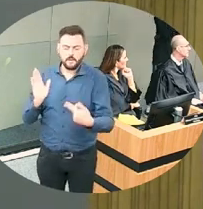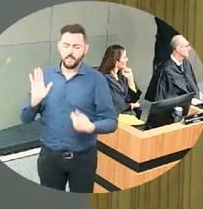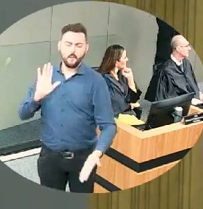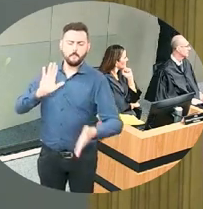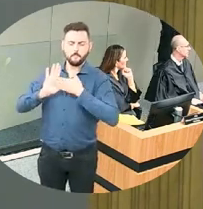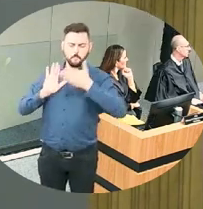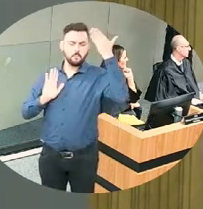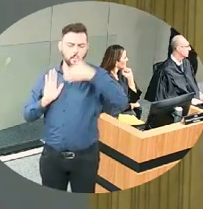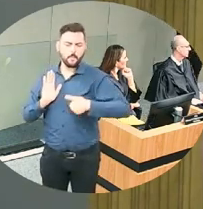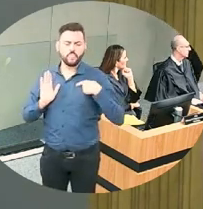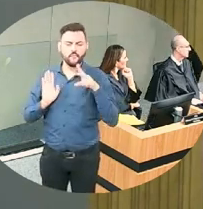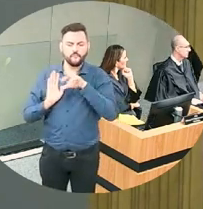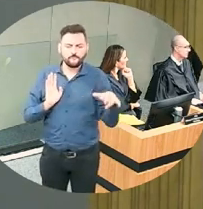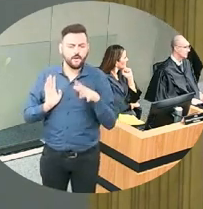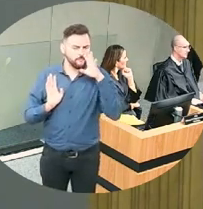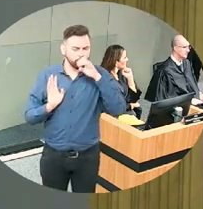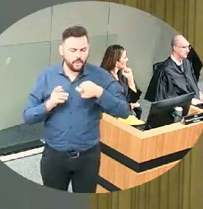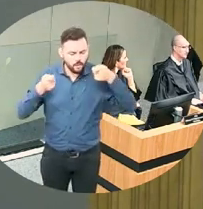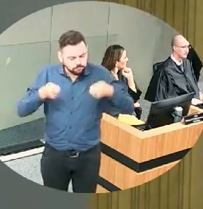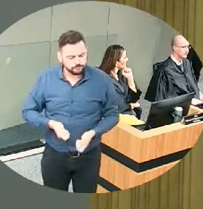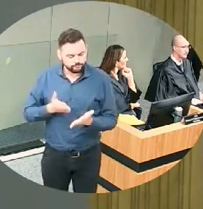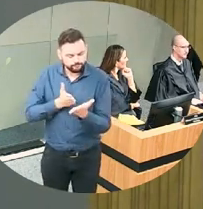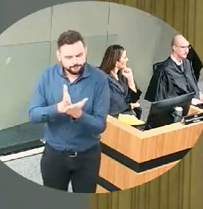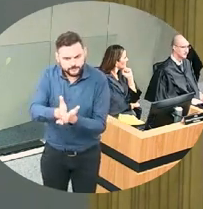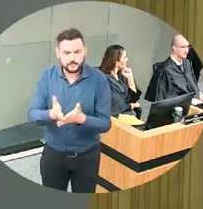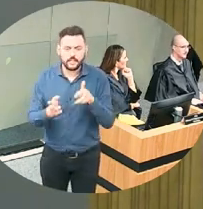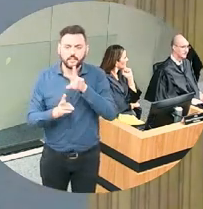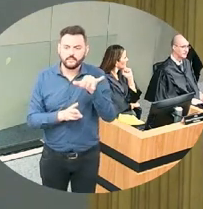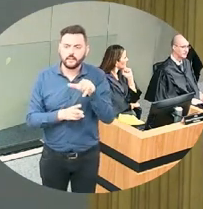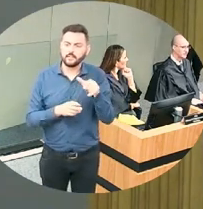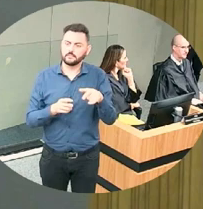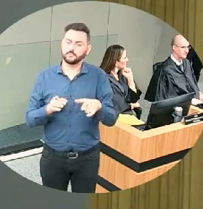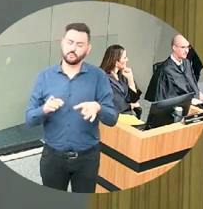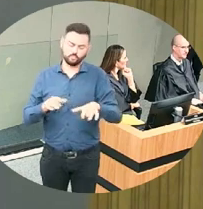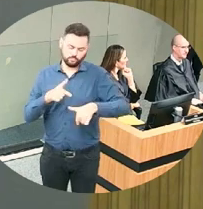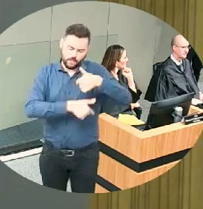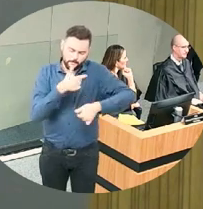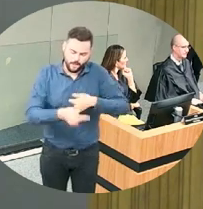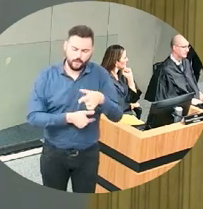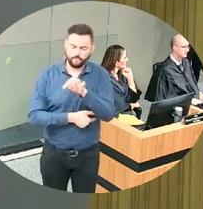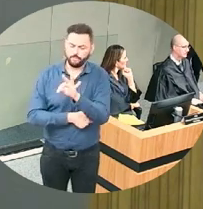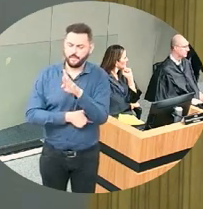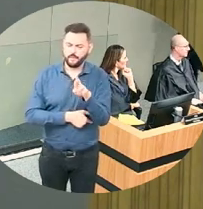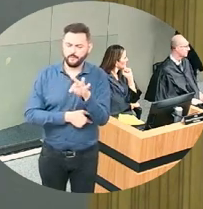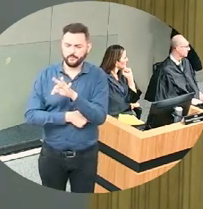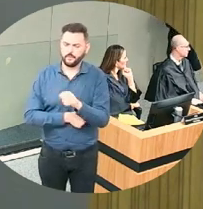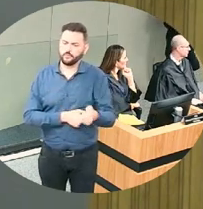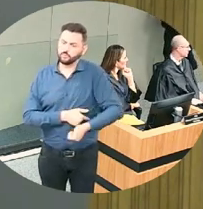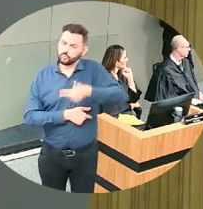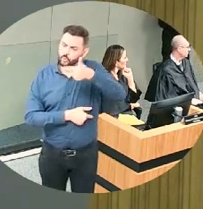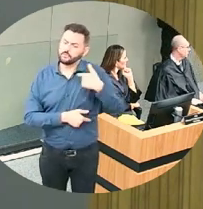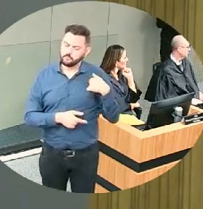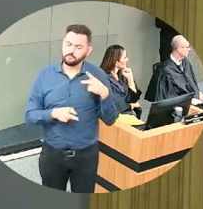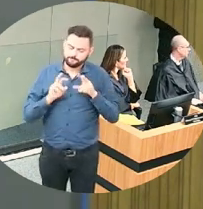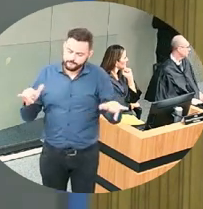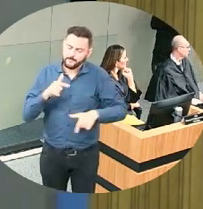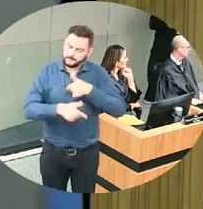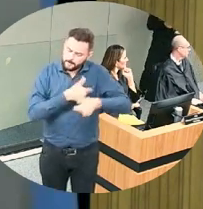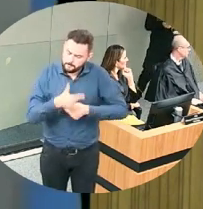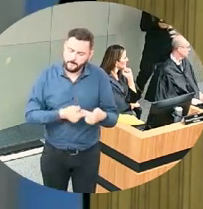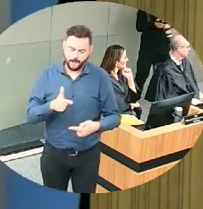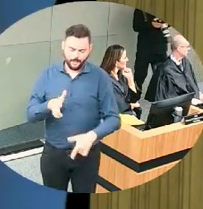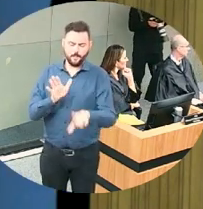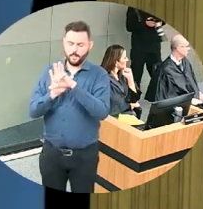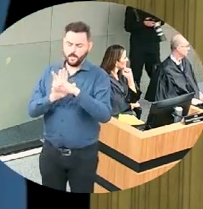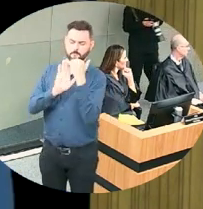desempenhar bem e fielmente os deveres do cargo de presidente do Tribunal Regional do trabalho da 12ª região